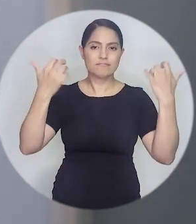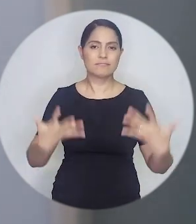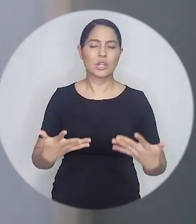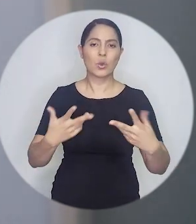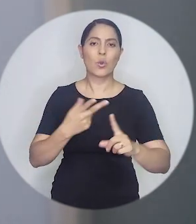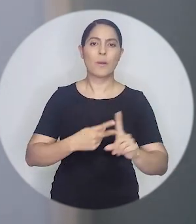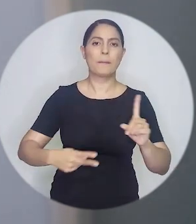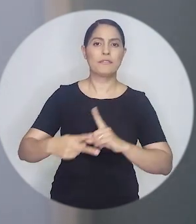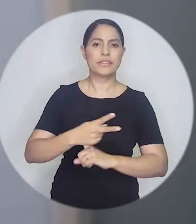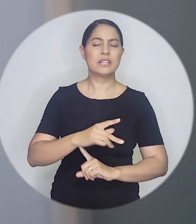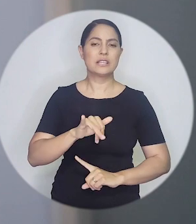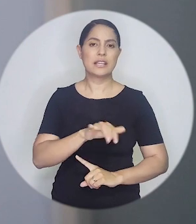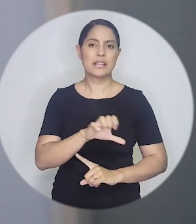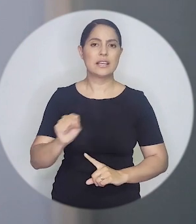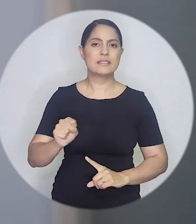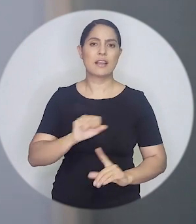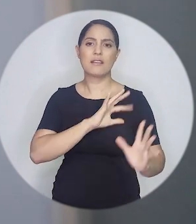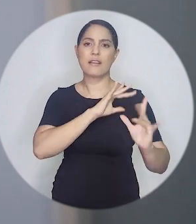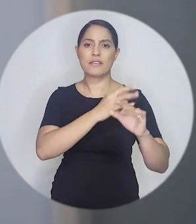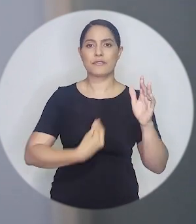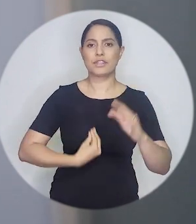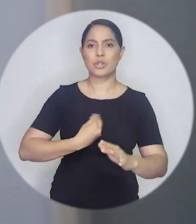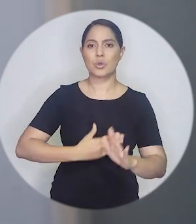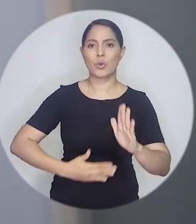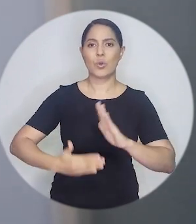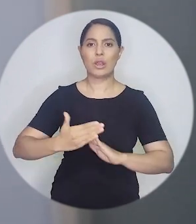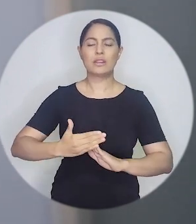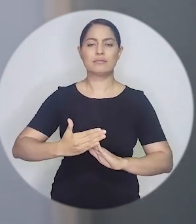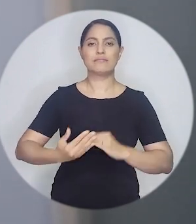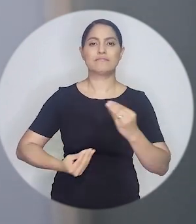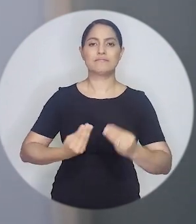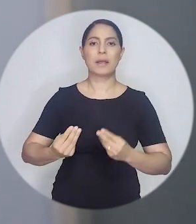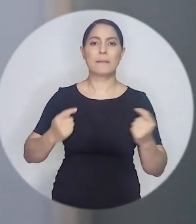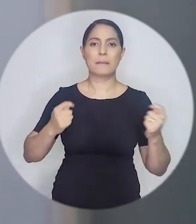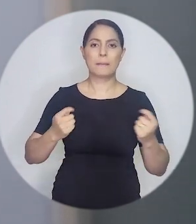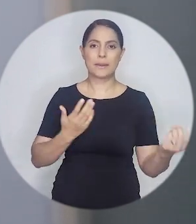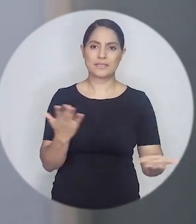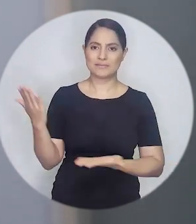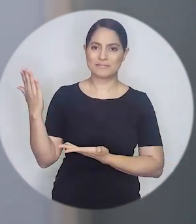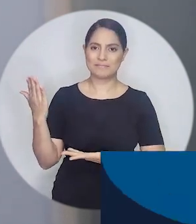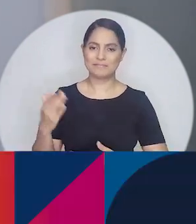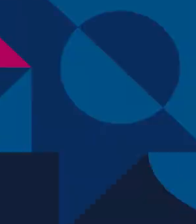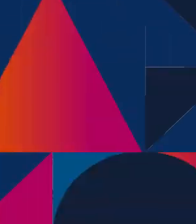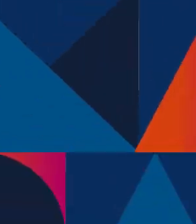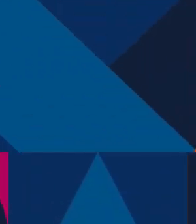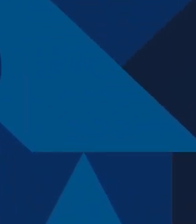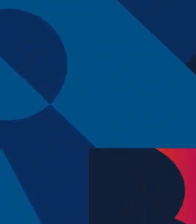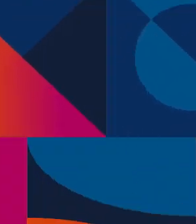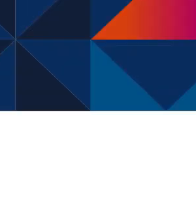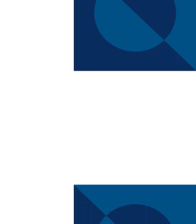Migalhas. Na ocasião, ela falou de novidades do INSS e da revisão da vida toda. Acompanhe.